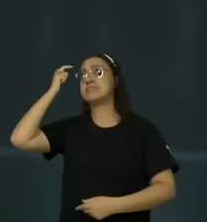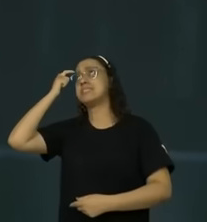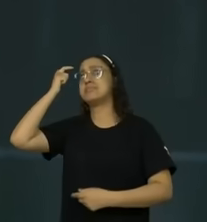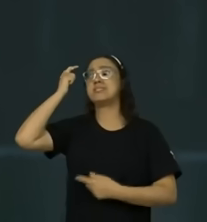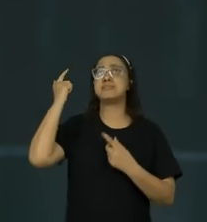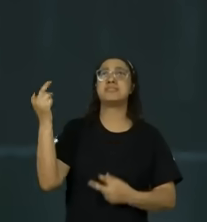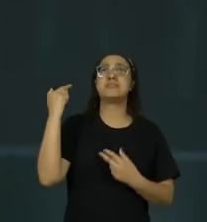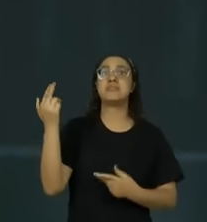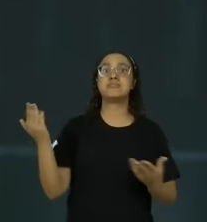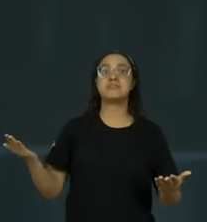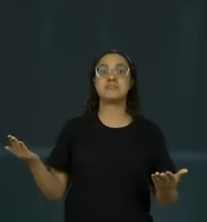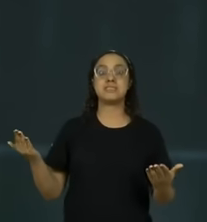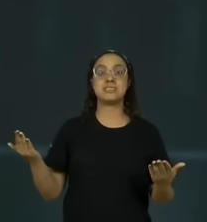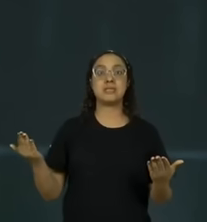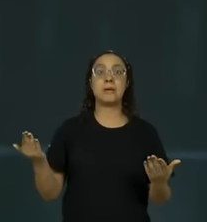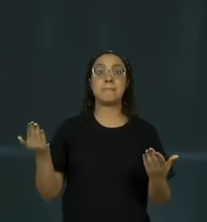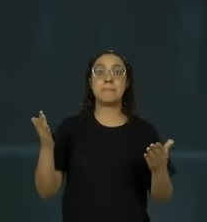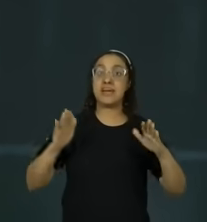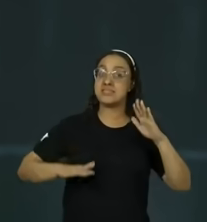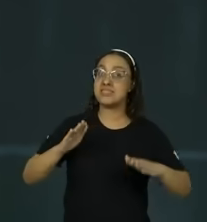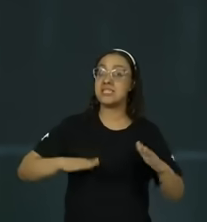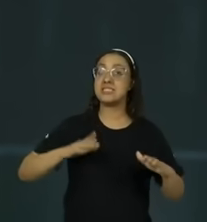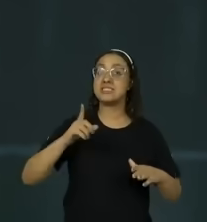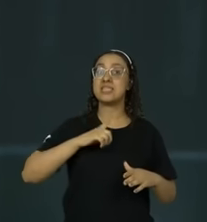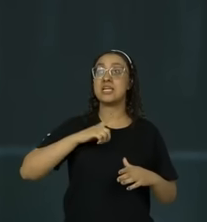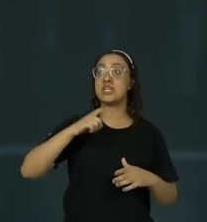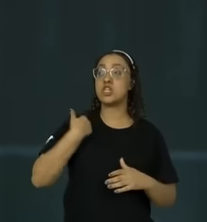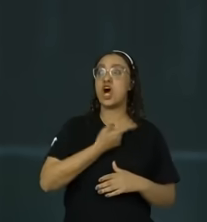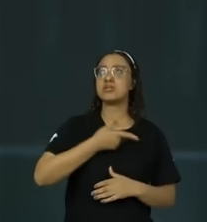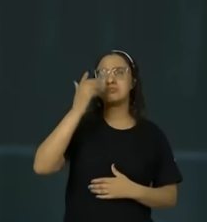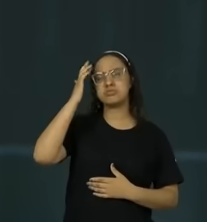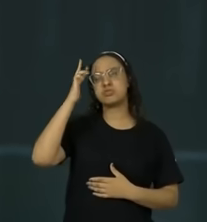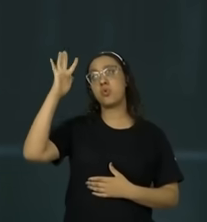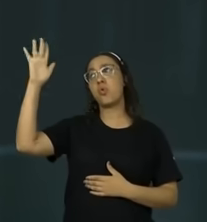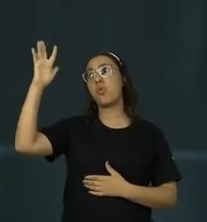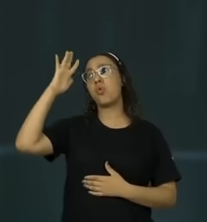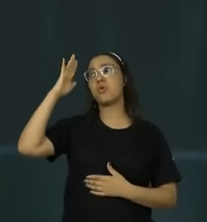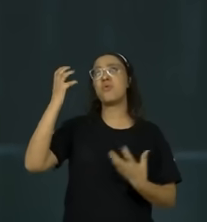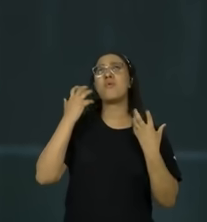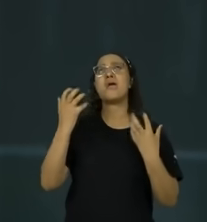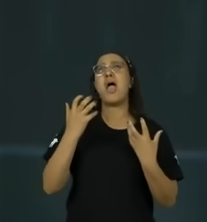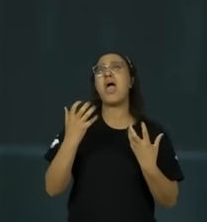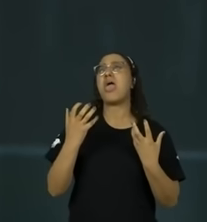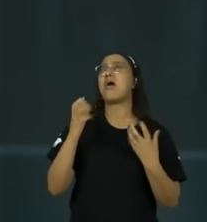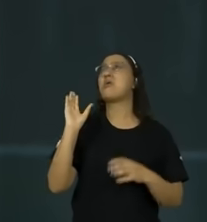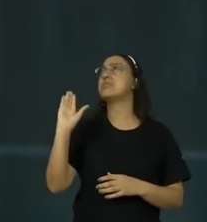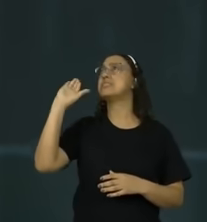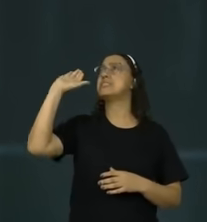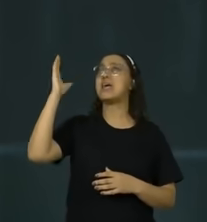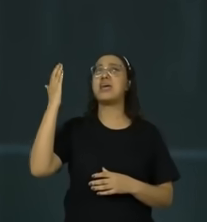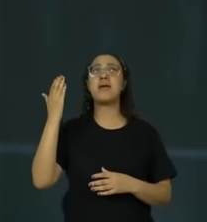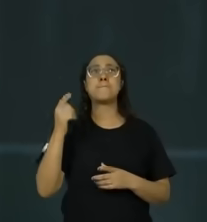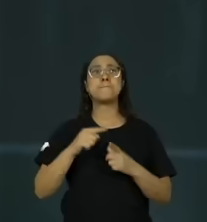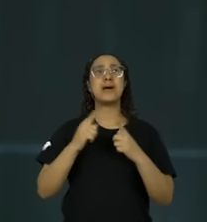quando você tem um sonho e o problema chega, o que você faz com o sonho? O que acontece quando o seu sonho sofre um